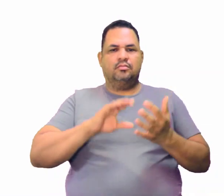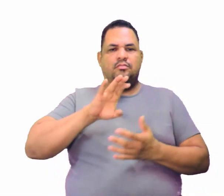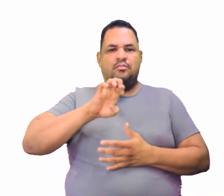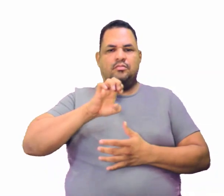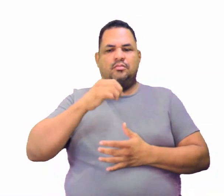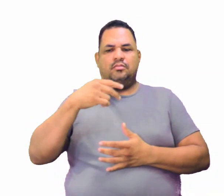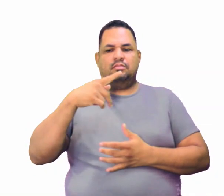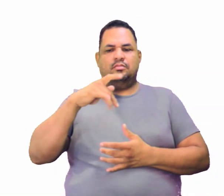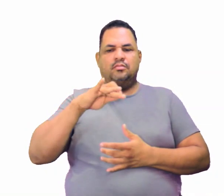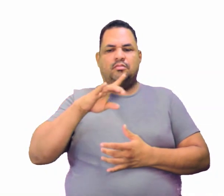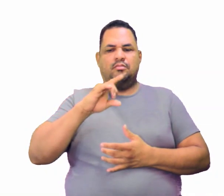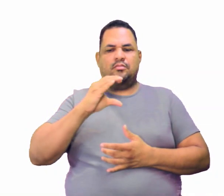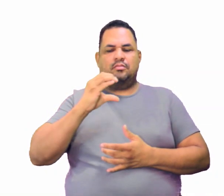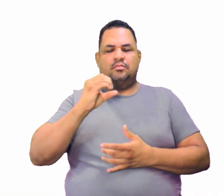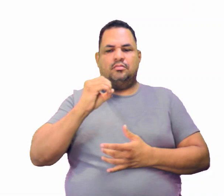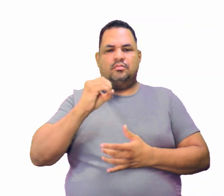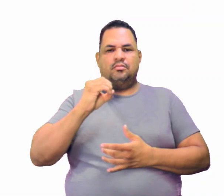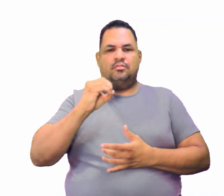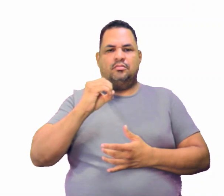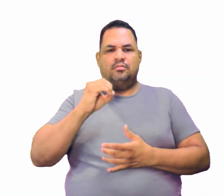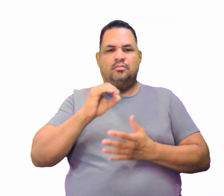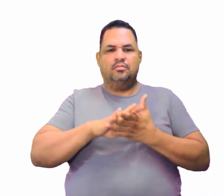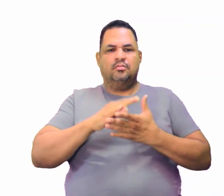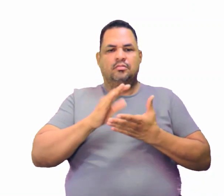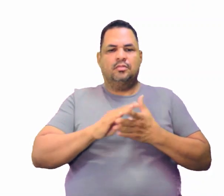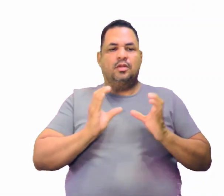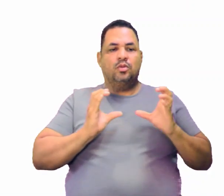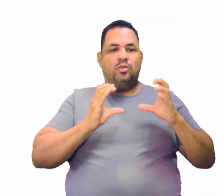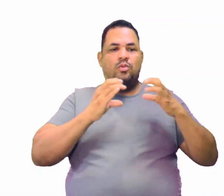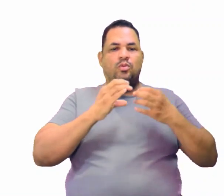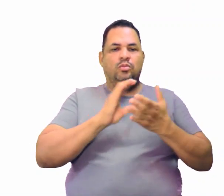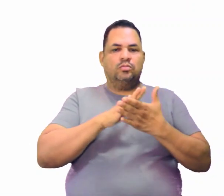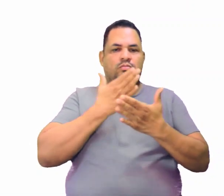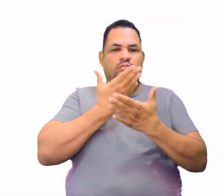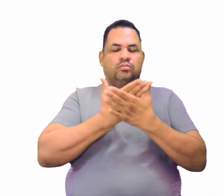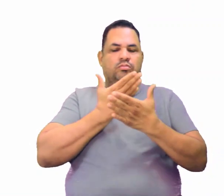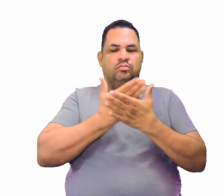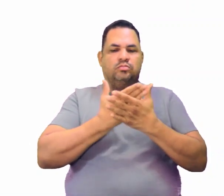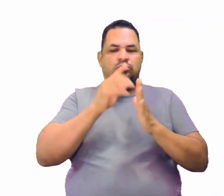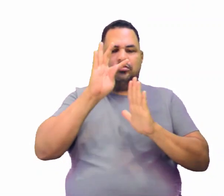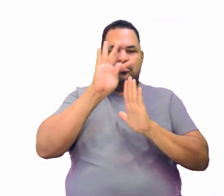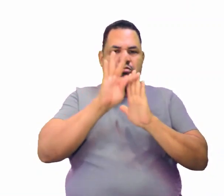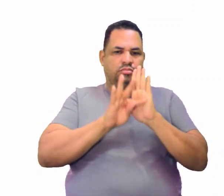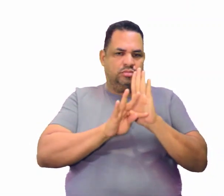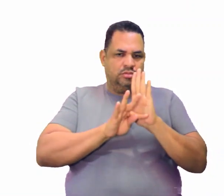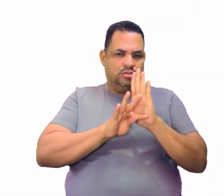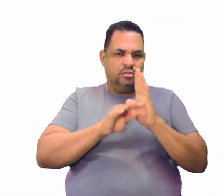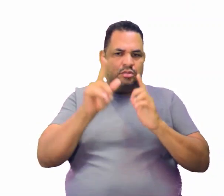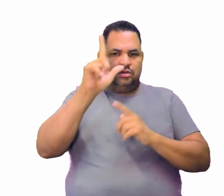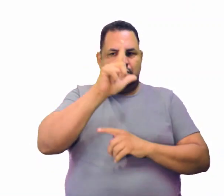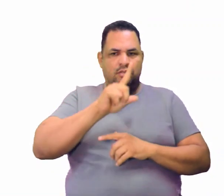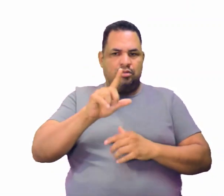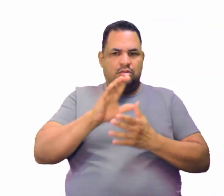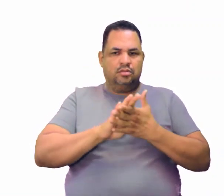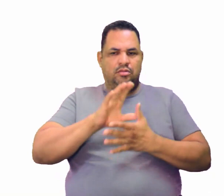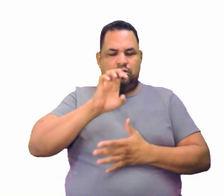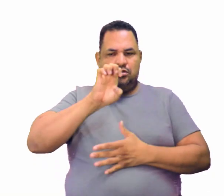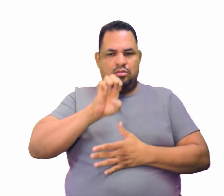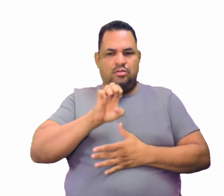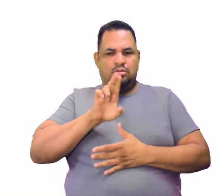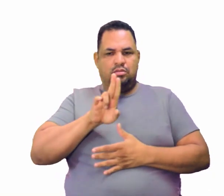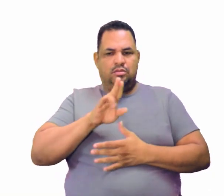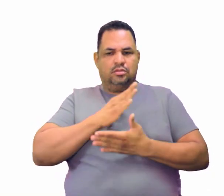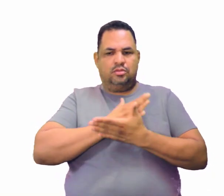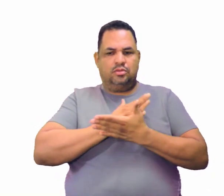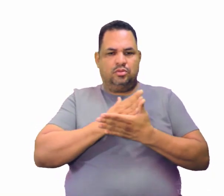O gênero lírico é uma categoria de estudo de texto literário em que o eu, parte